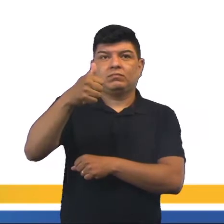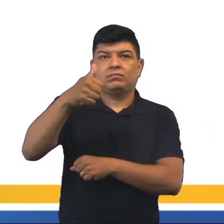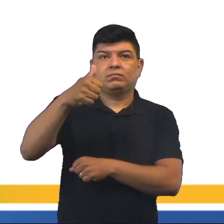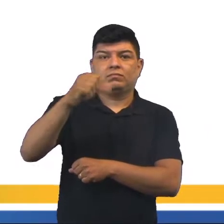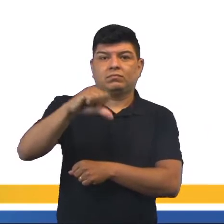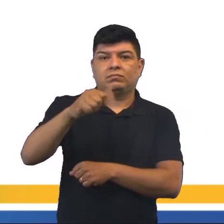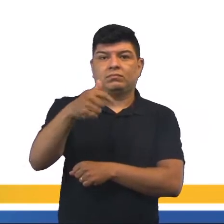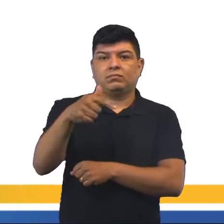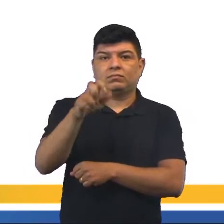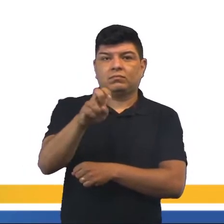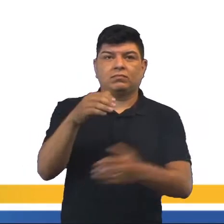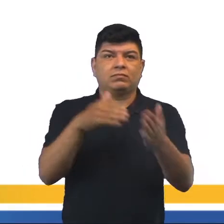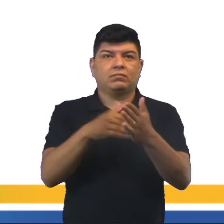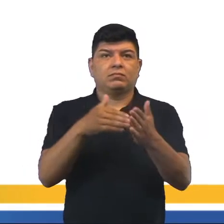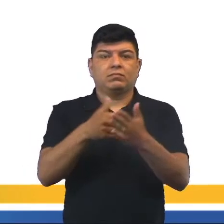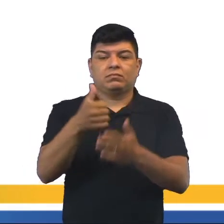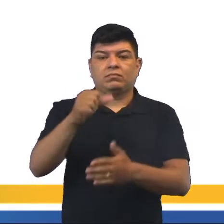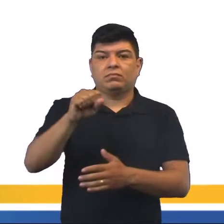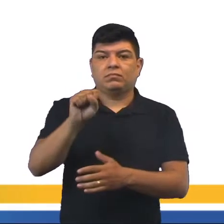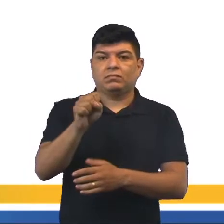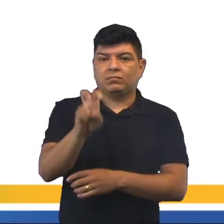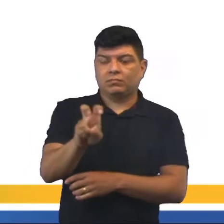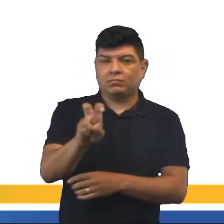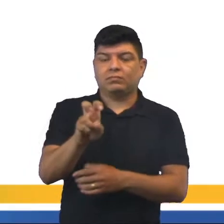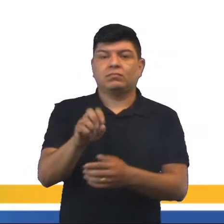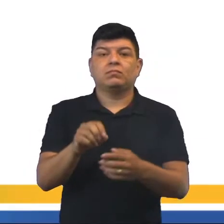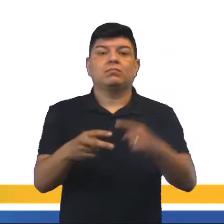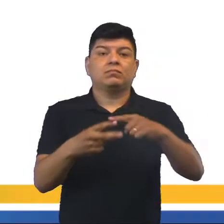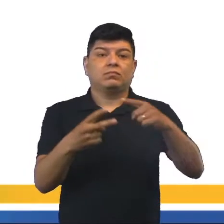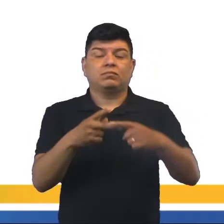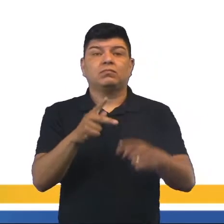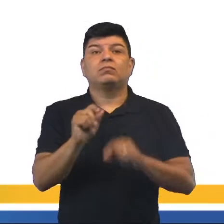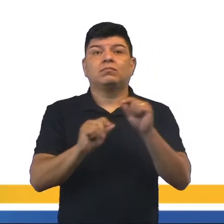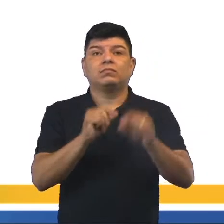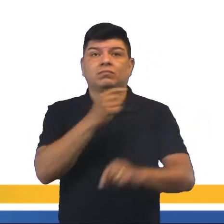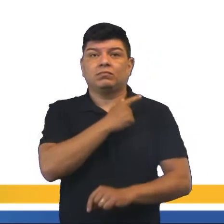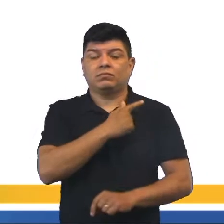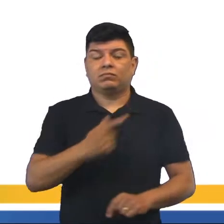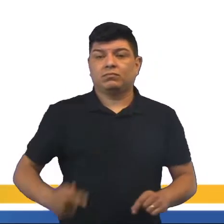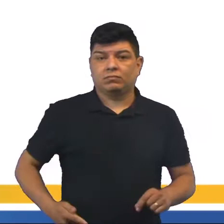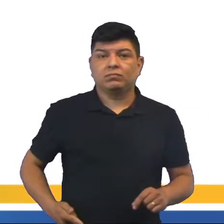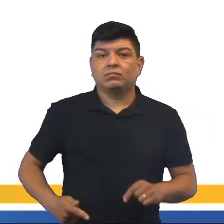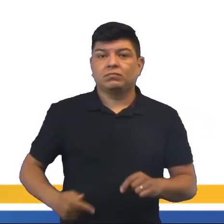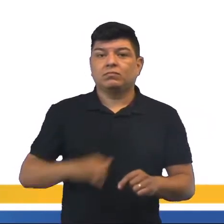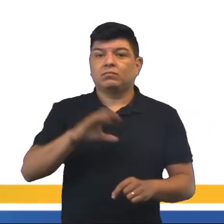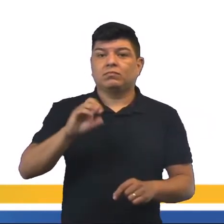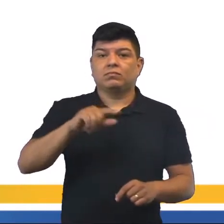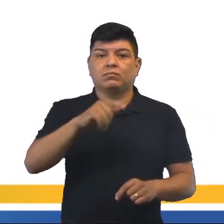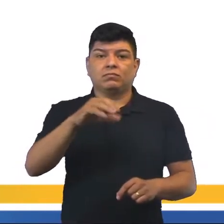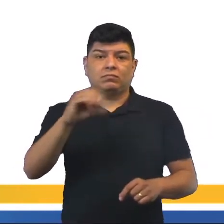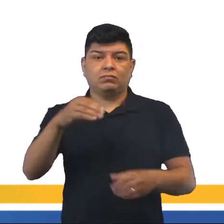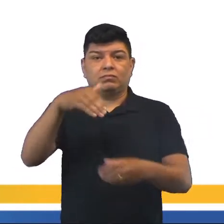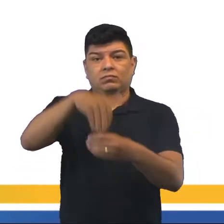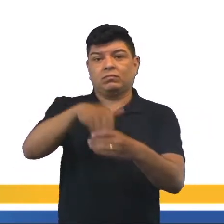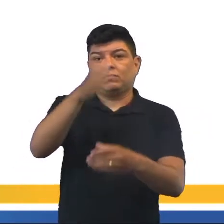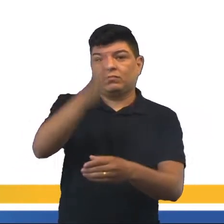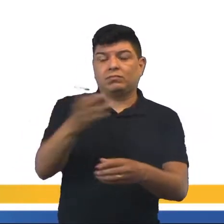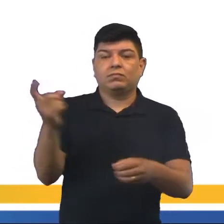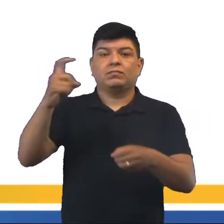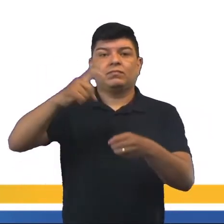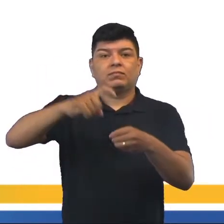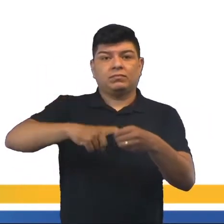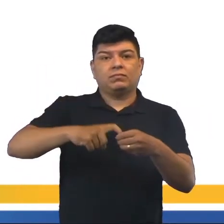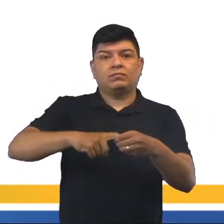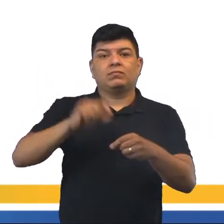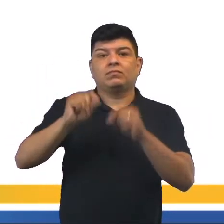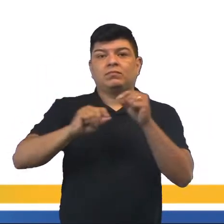1985, entre os governos dos generais Ernesto Geisel e João Figueiredo, e as eleições indiretas que devolveram o poder